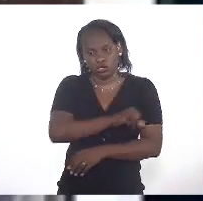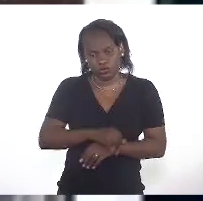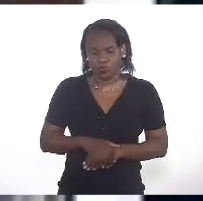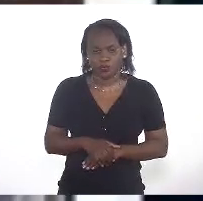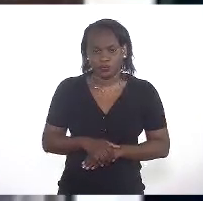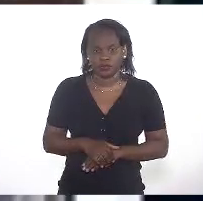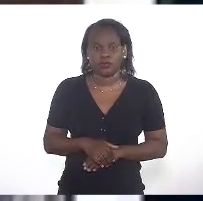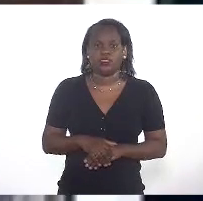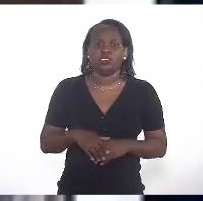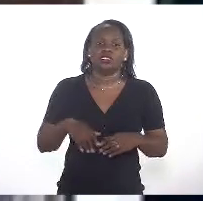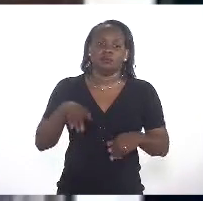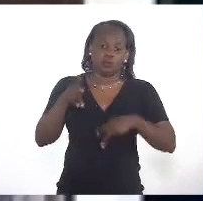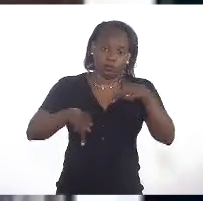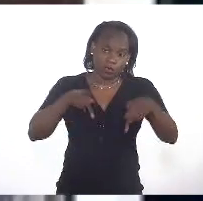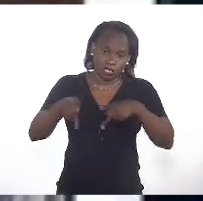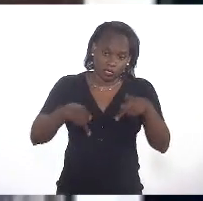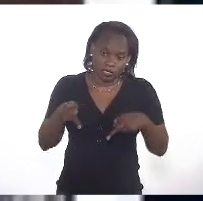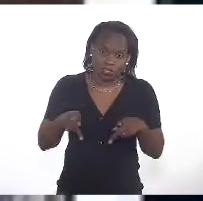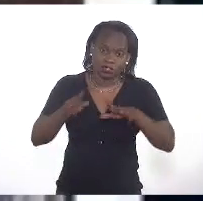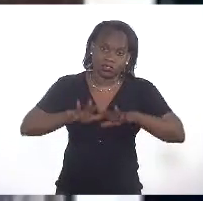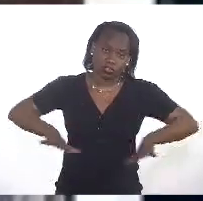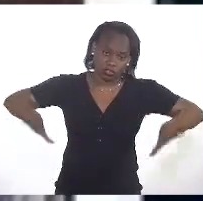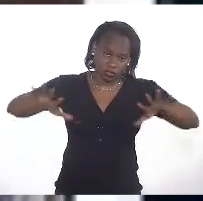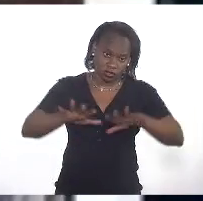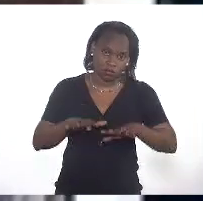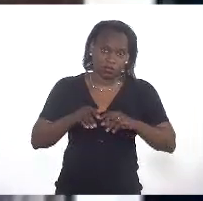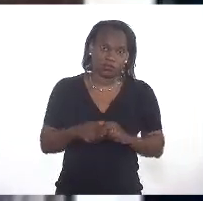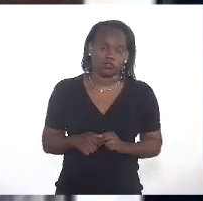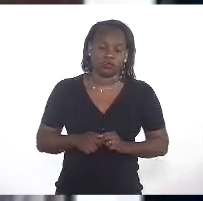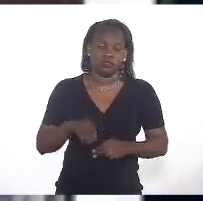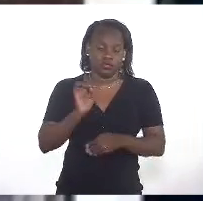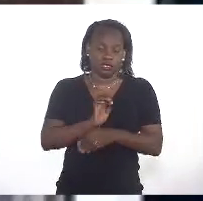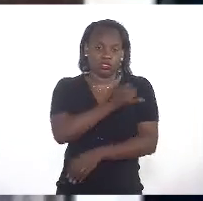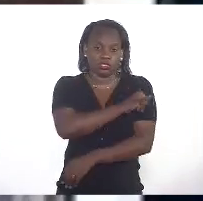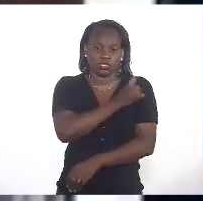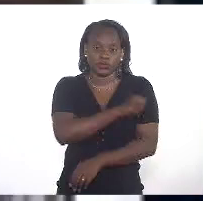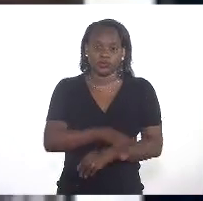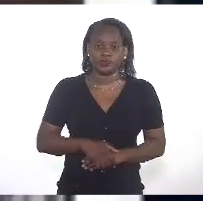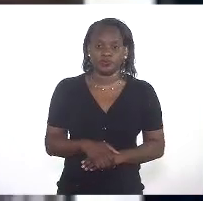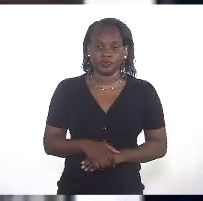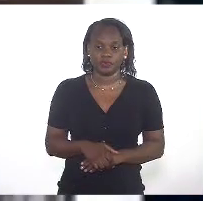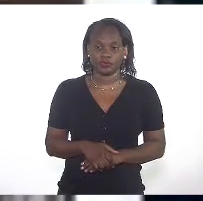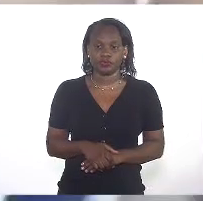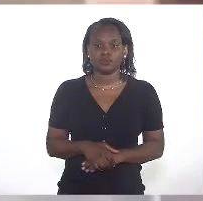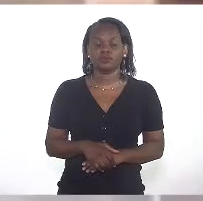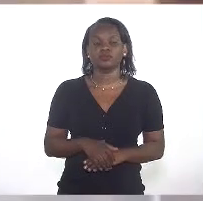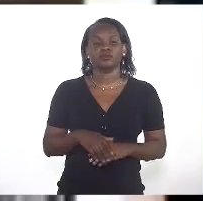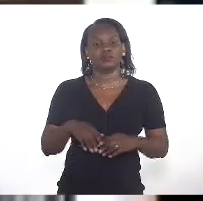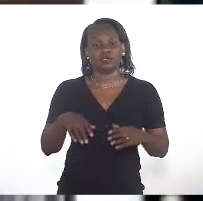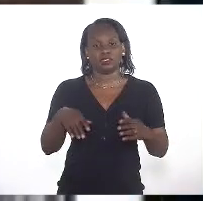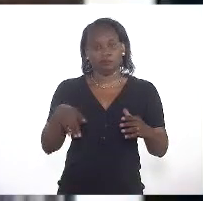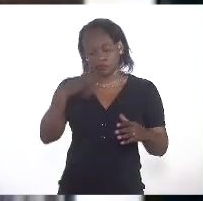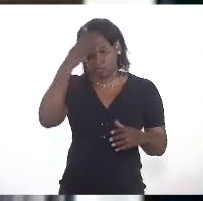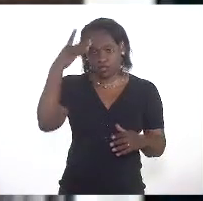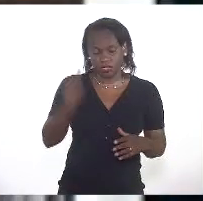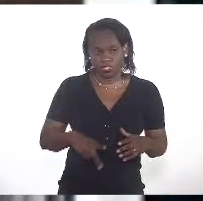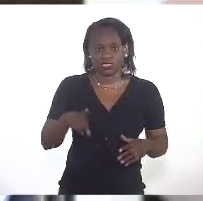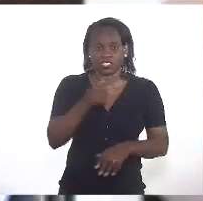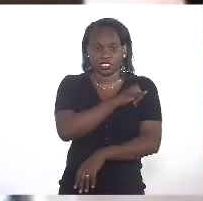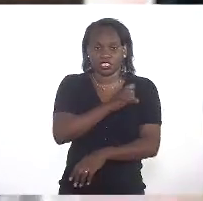Janeiro, para a população do estado do Rio de Janeiro, os fluminenses,